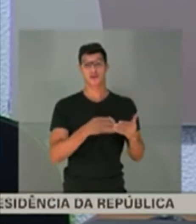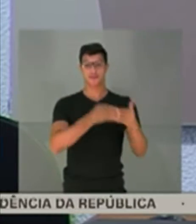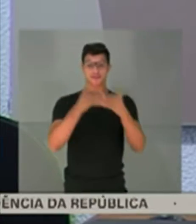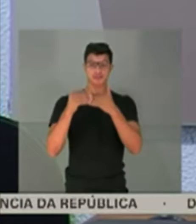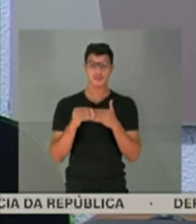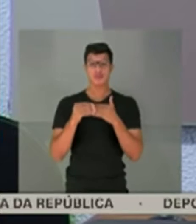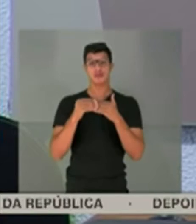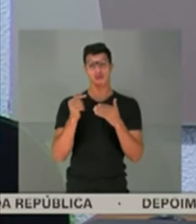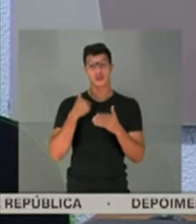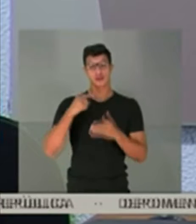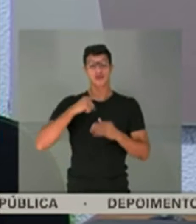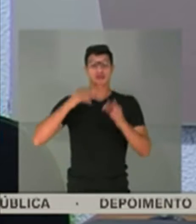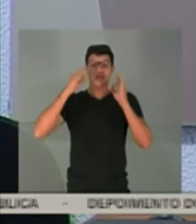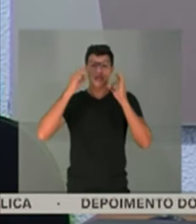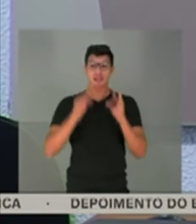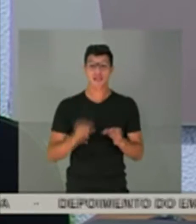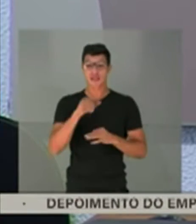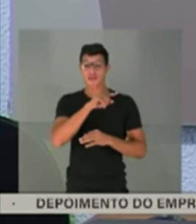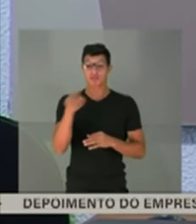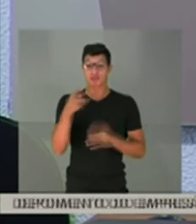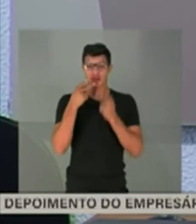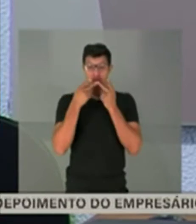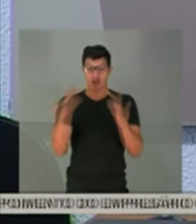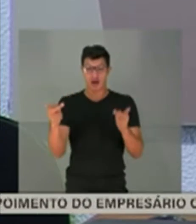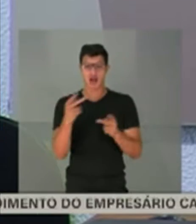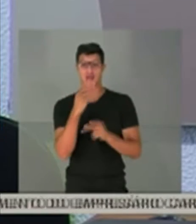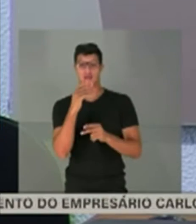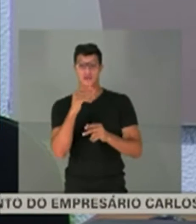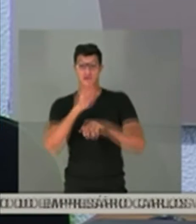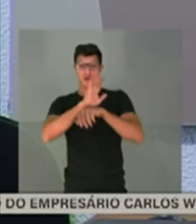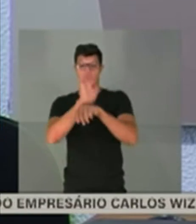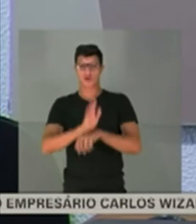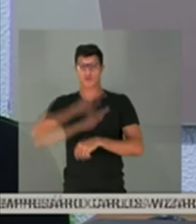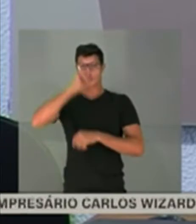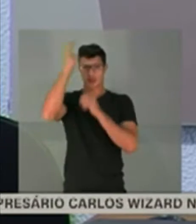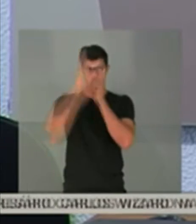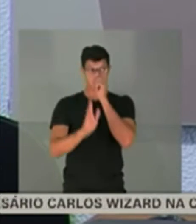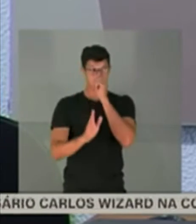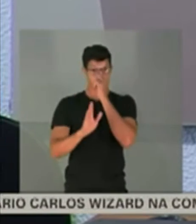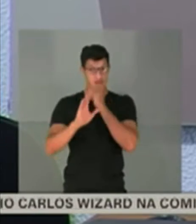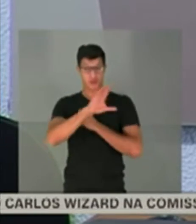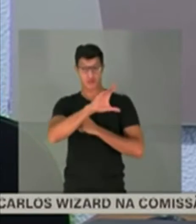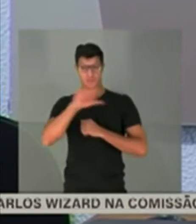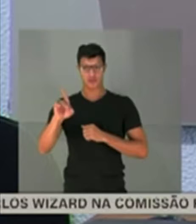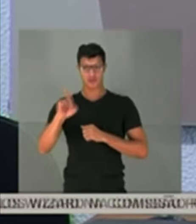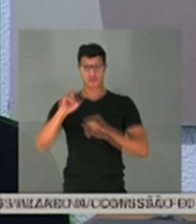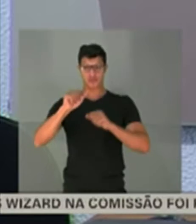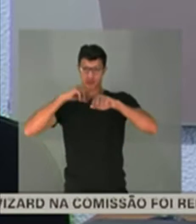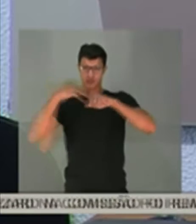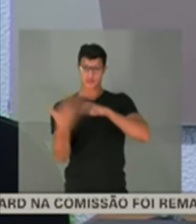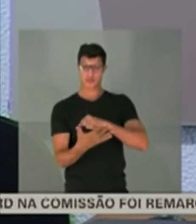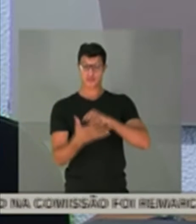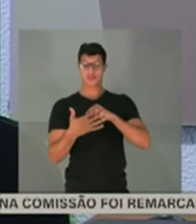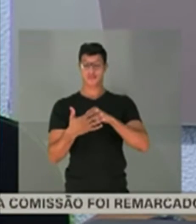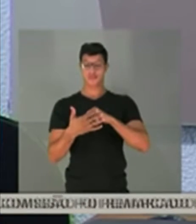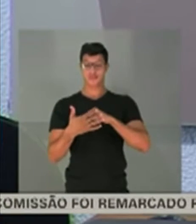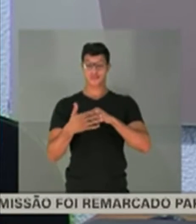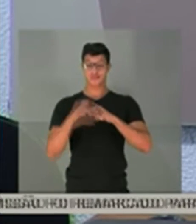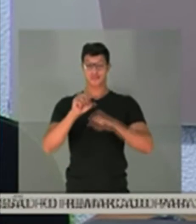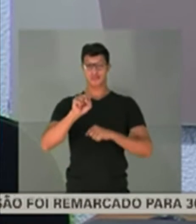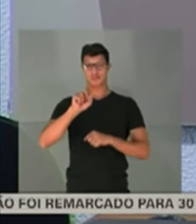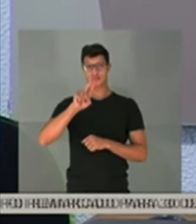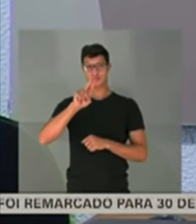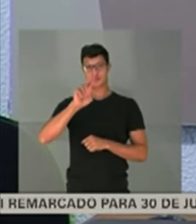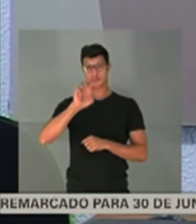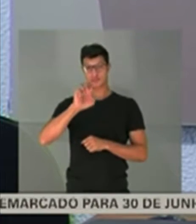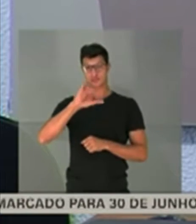Eu tenho certeza que eles falam no vídeo para todo o Brasil, o coordenador da pandemia da Suécia, na Suécia,